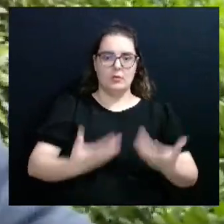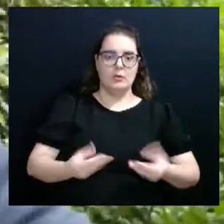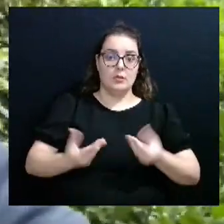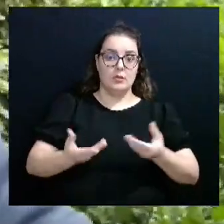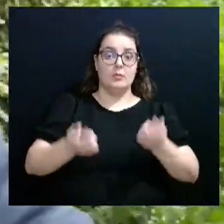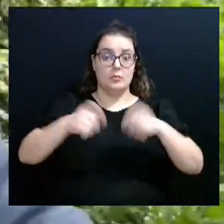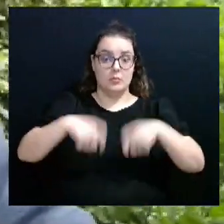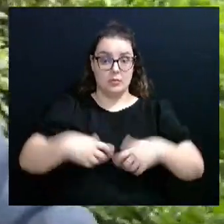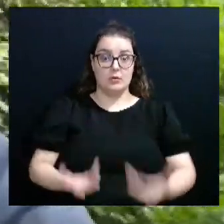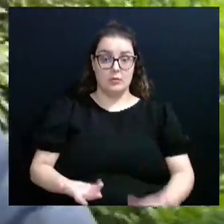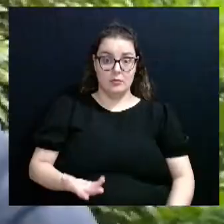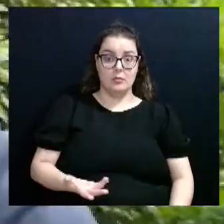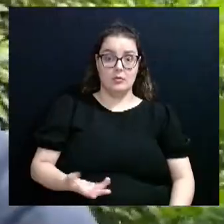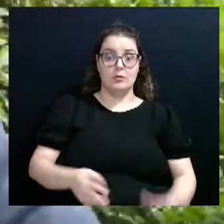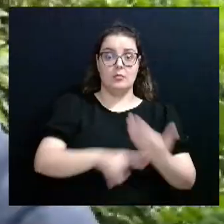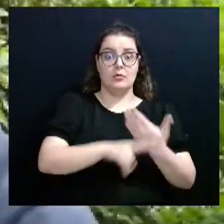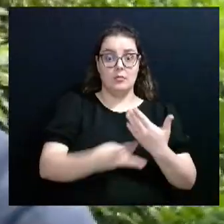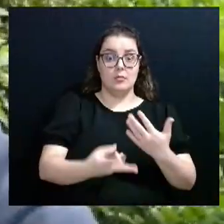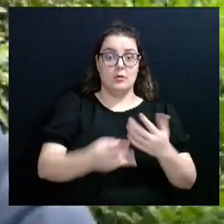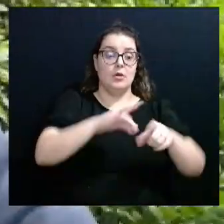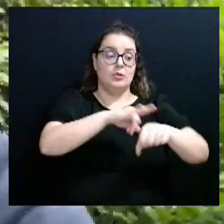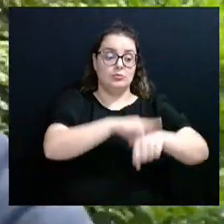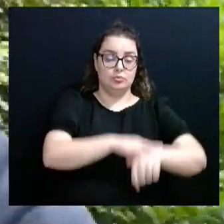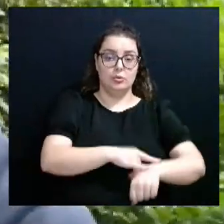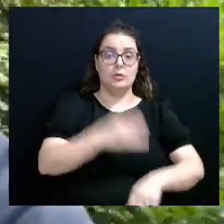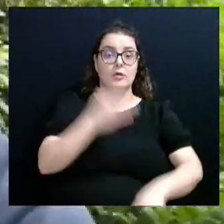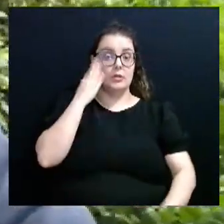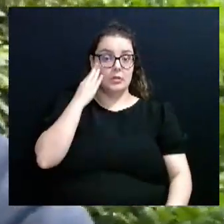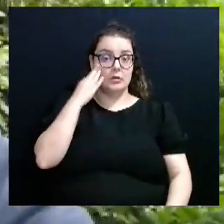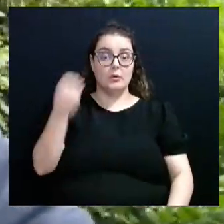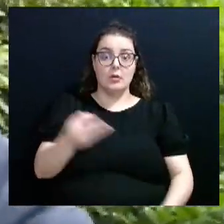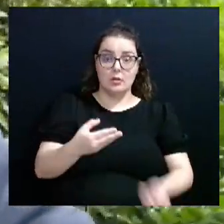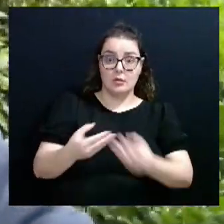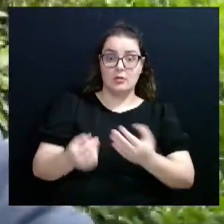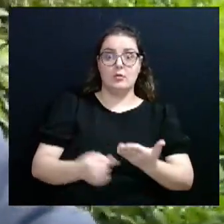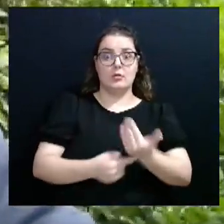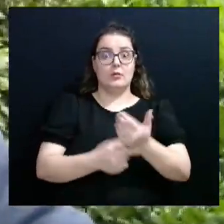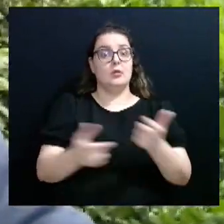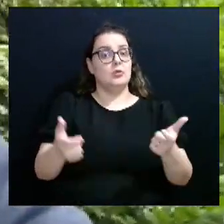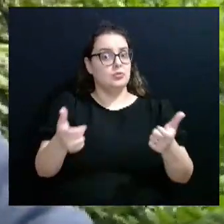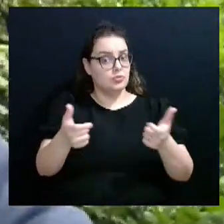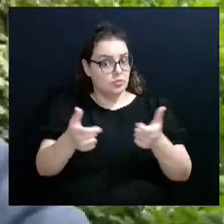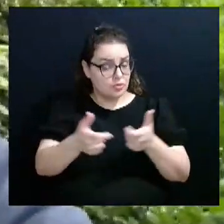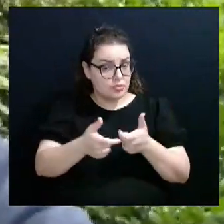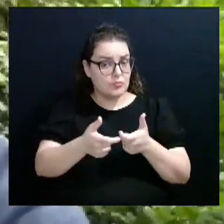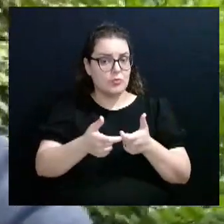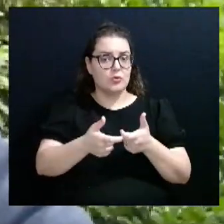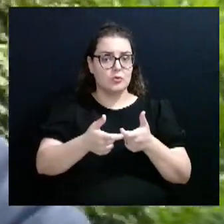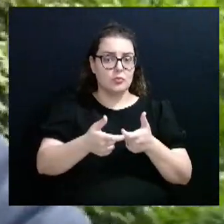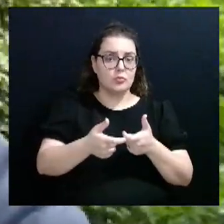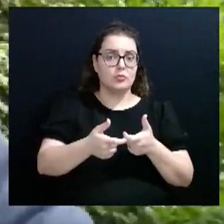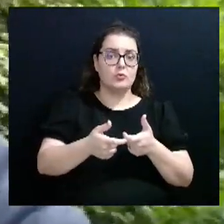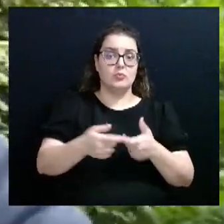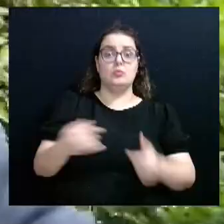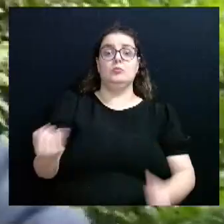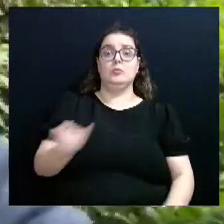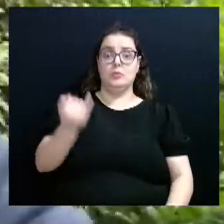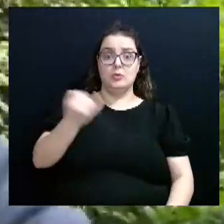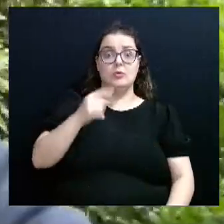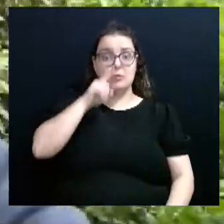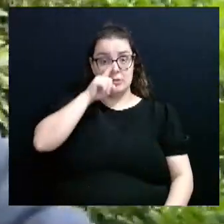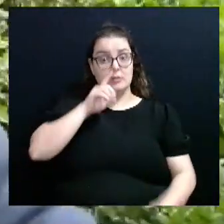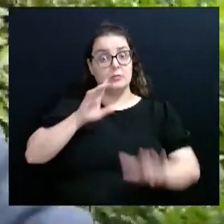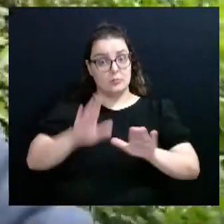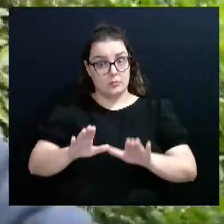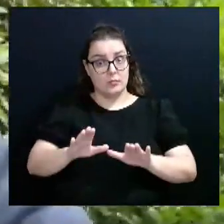questão urinária. A gente sabe que as novas tecnologias mitigam, reduzem, diminuem esse risco, entretanto, o risco não é